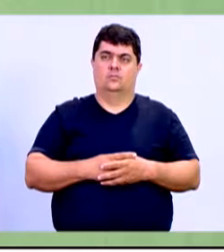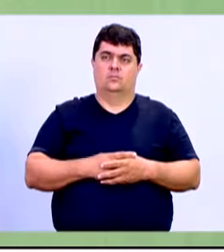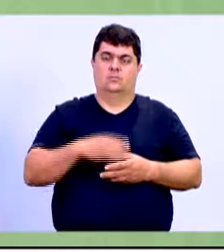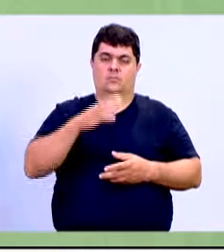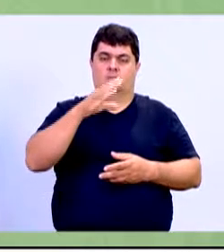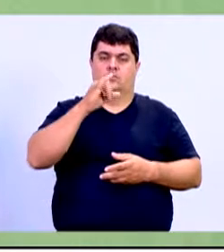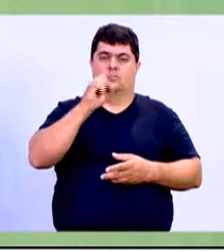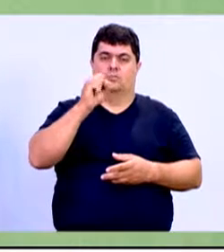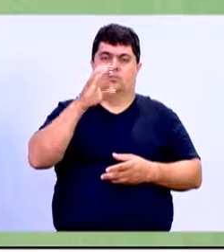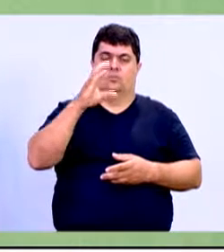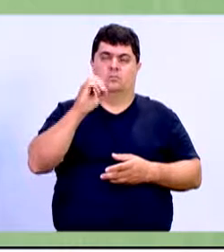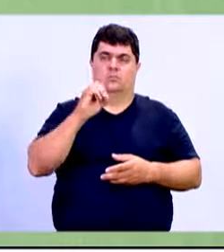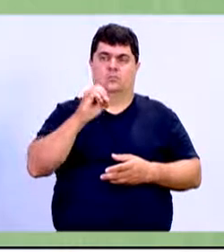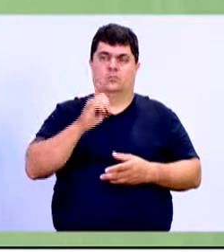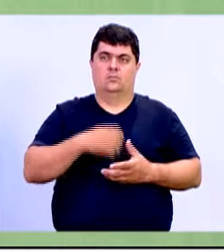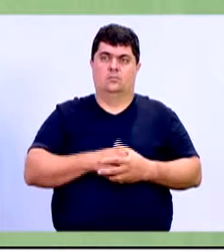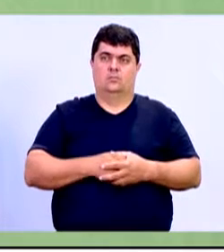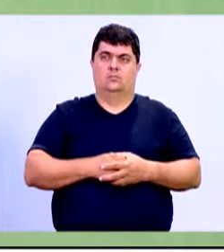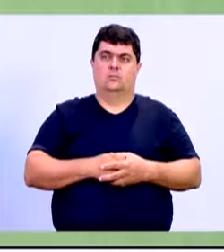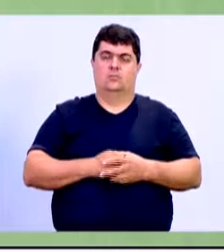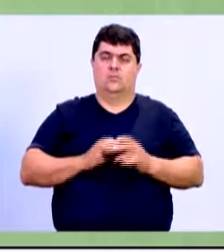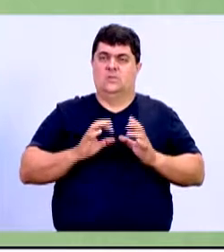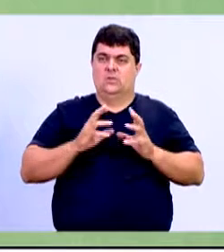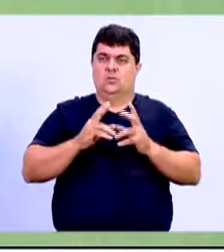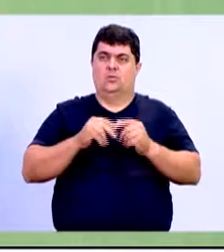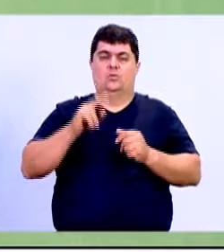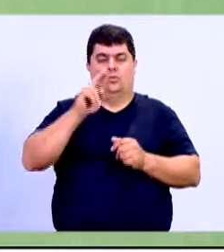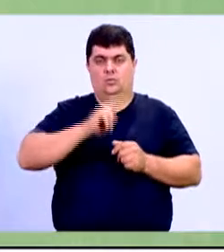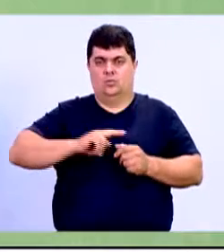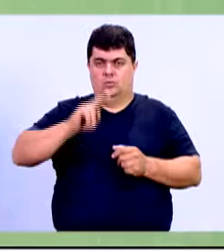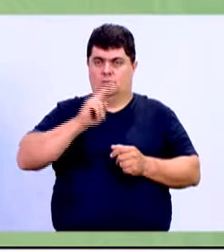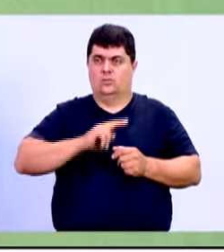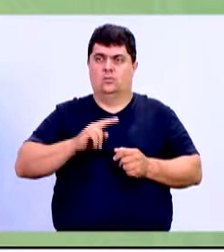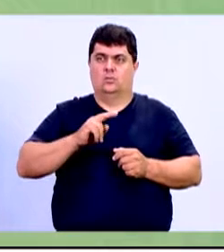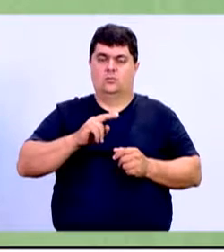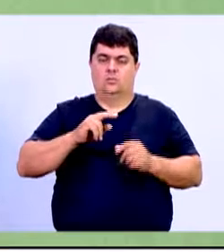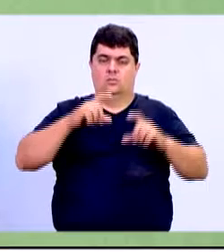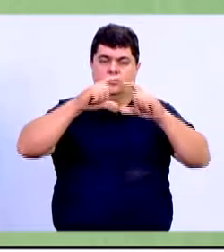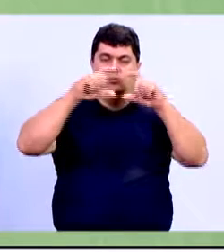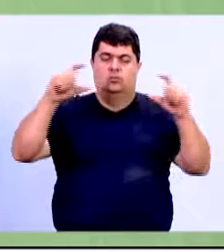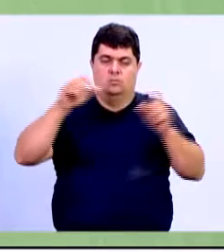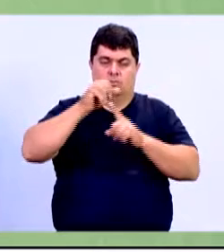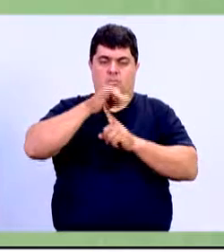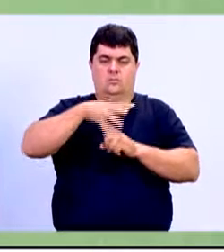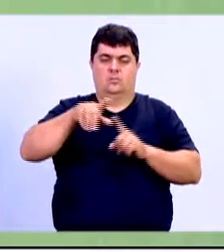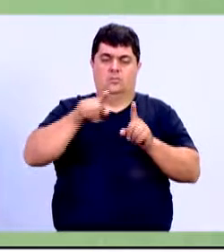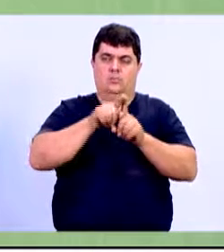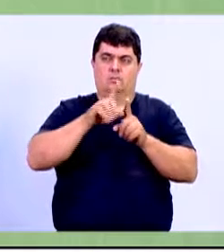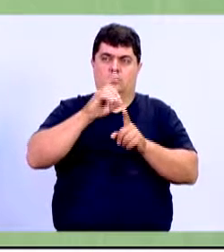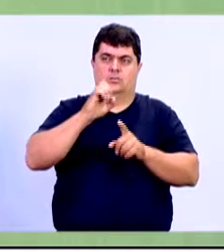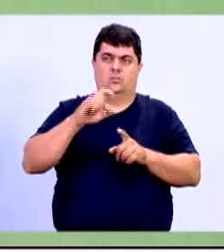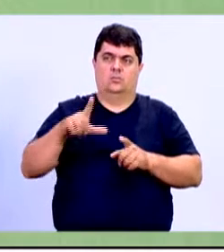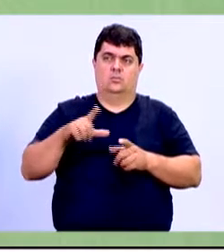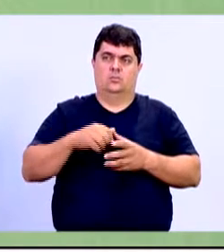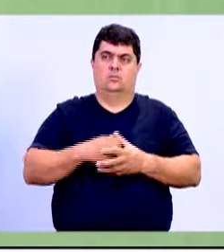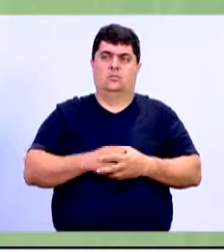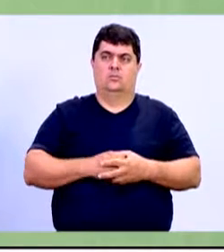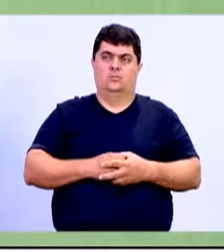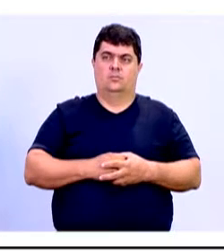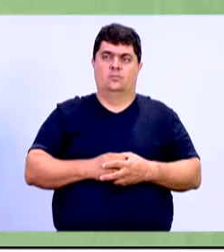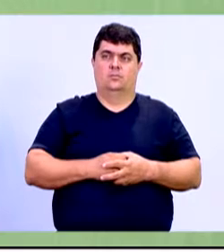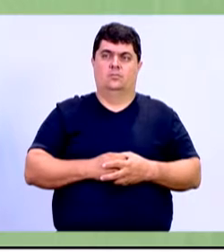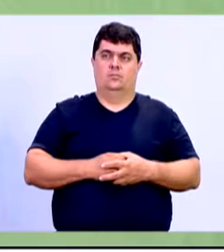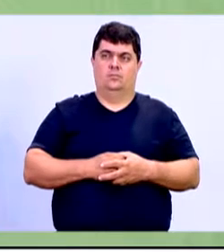Cisco, tá? Então todos os nossos switches são Cisco e os nossos servidores são Dell.